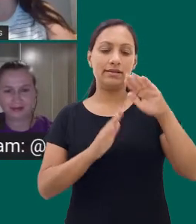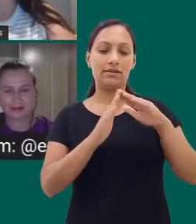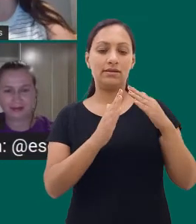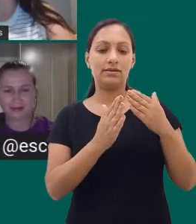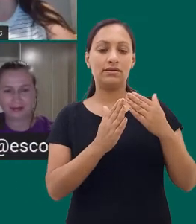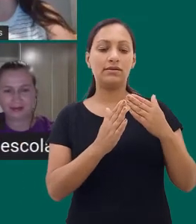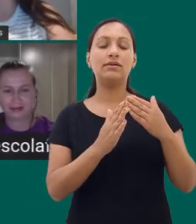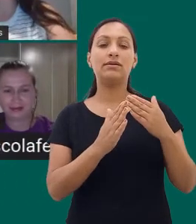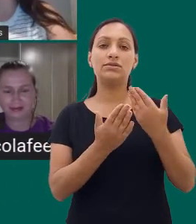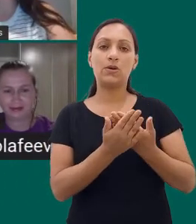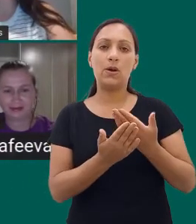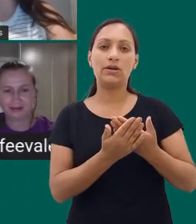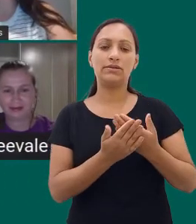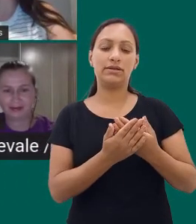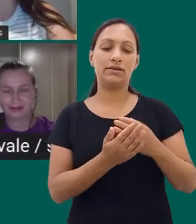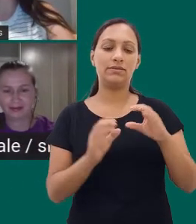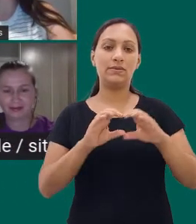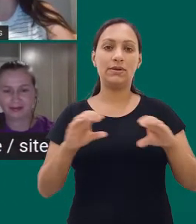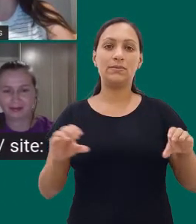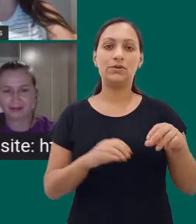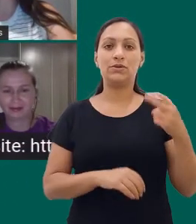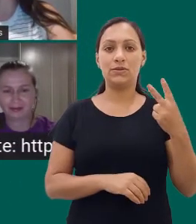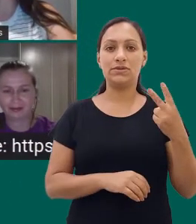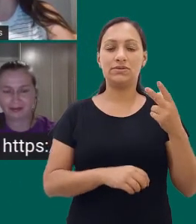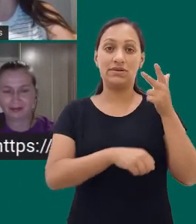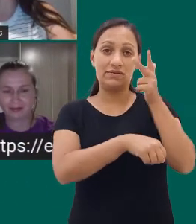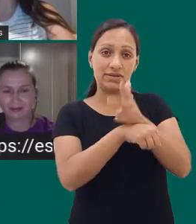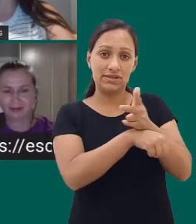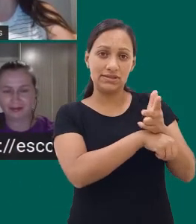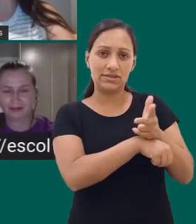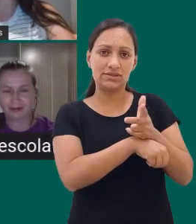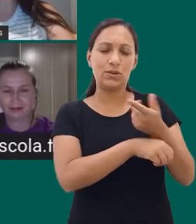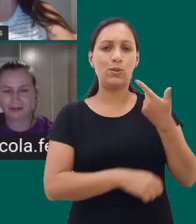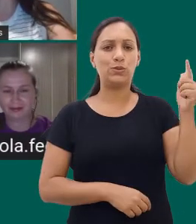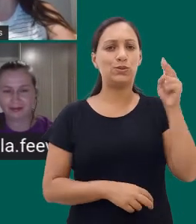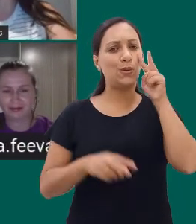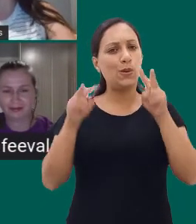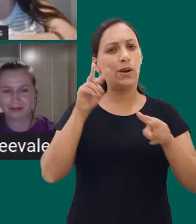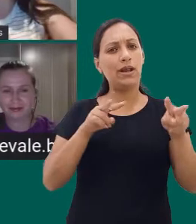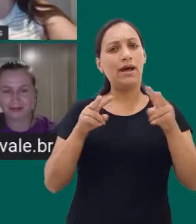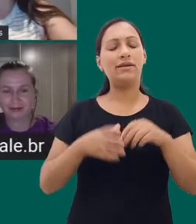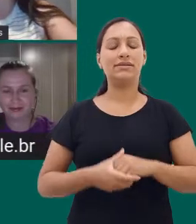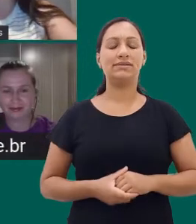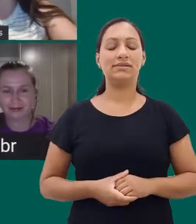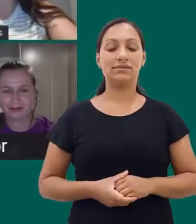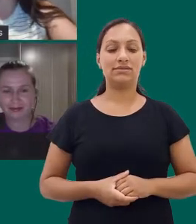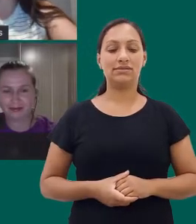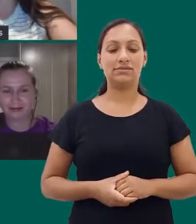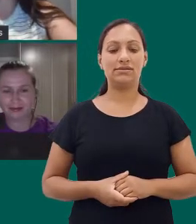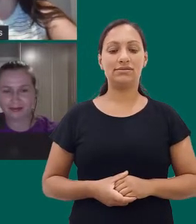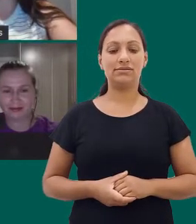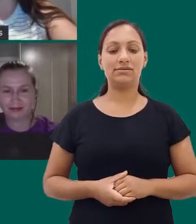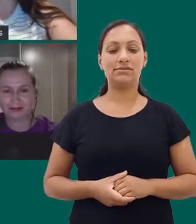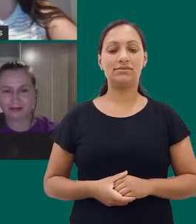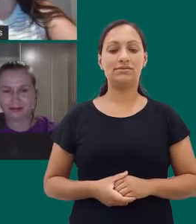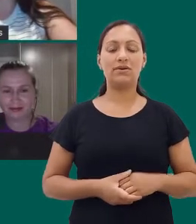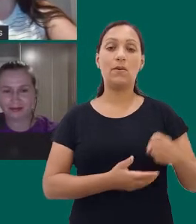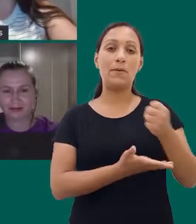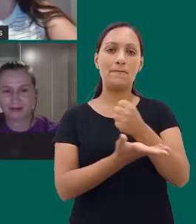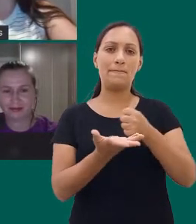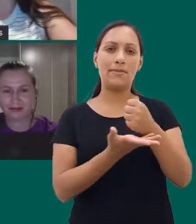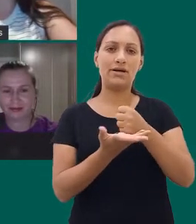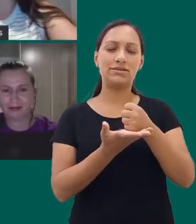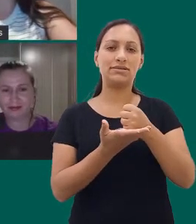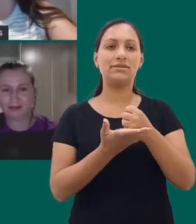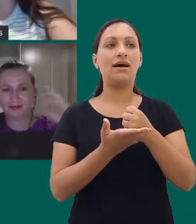gente está passando por uma semana de gravações de um projeto chamado Outros Olhares, que é um projeto que é baseado na literatura